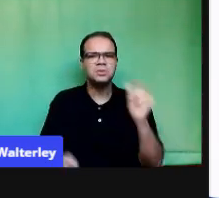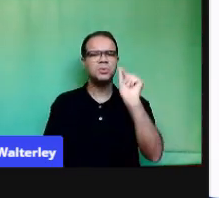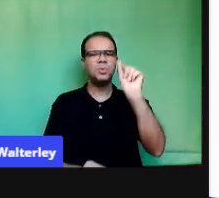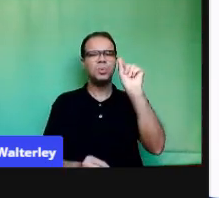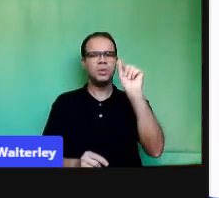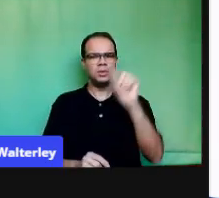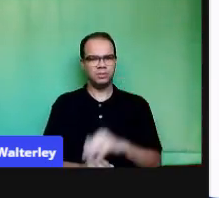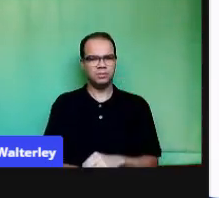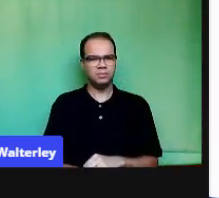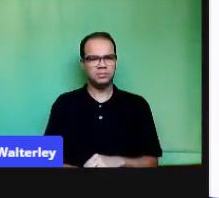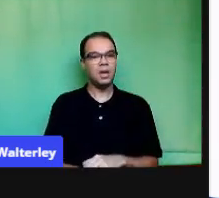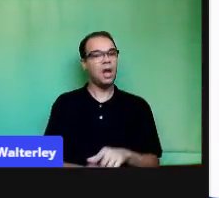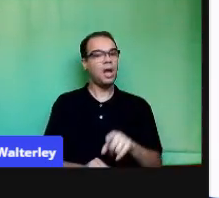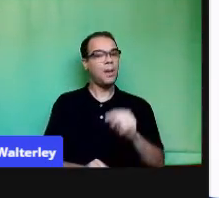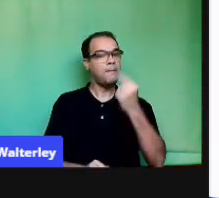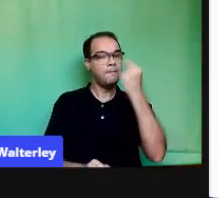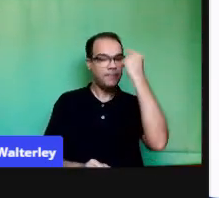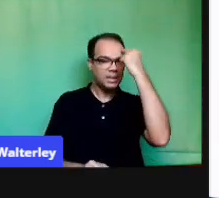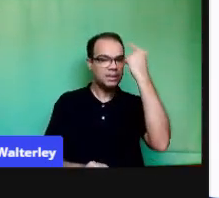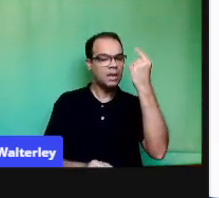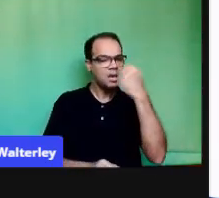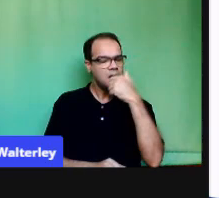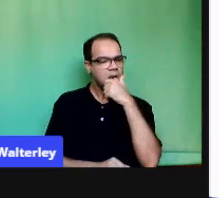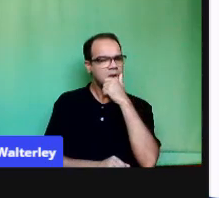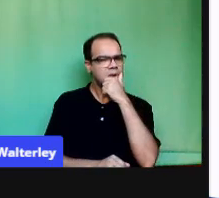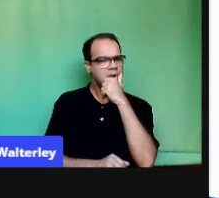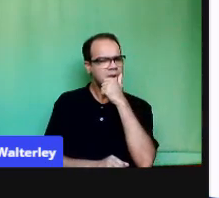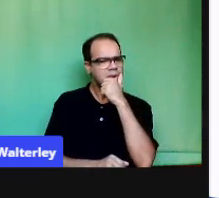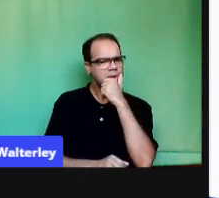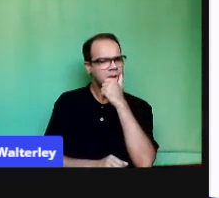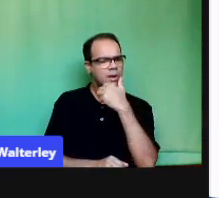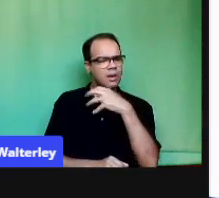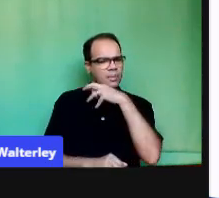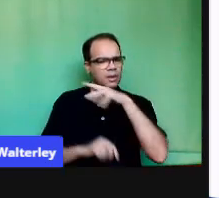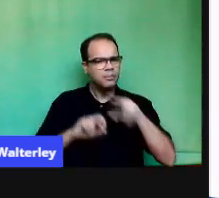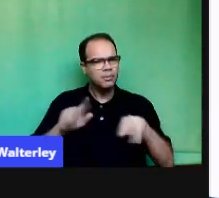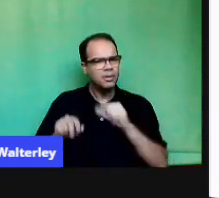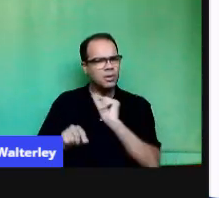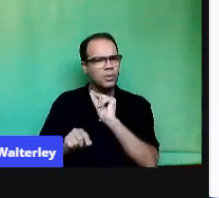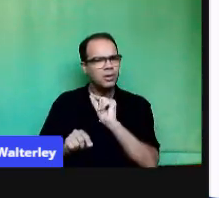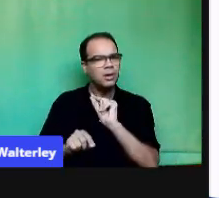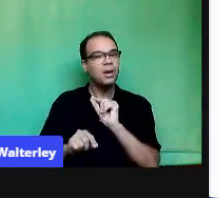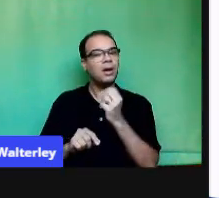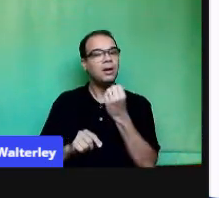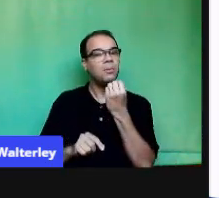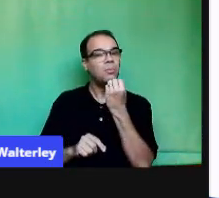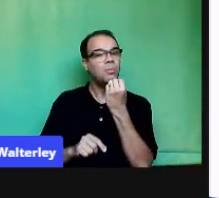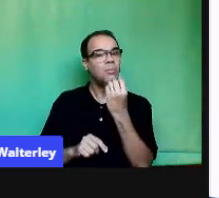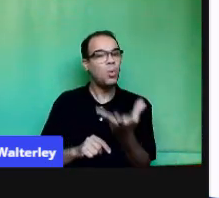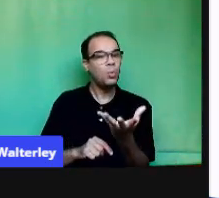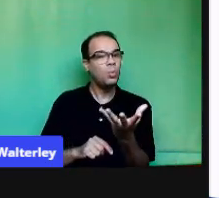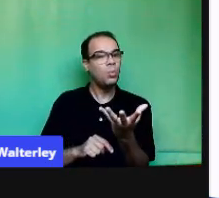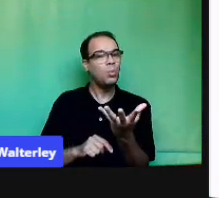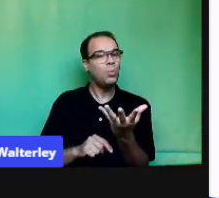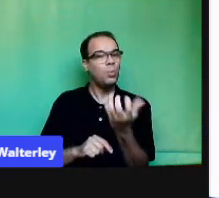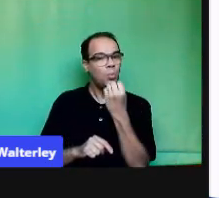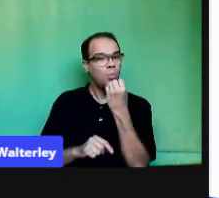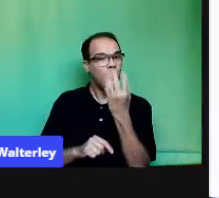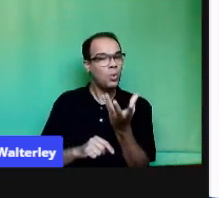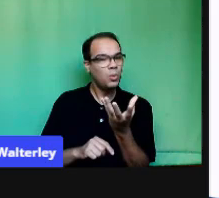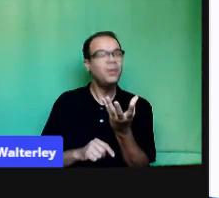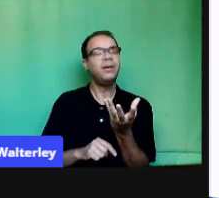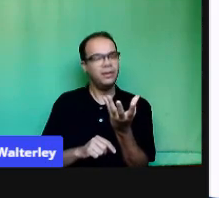de coisa boa. E, na realidade, bem-estar animal, na ciência, ele é usado como um